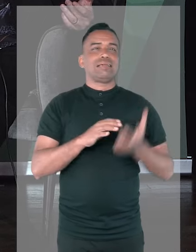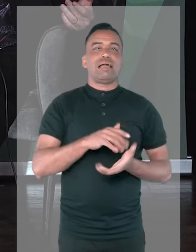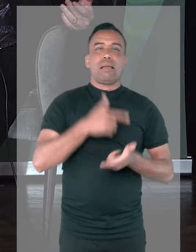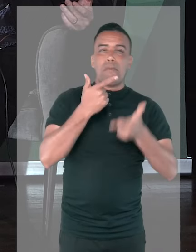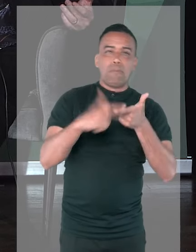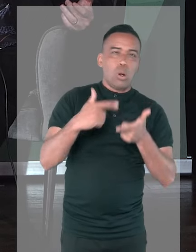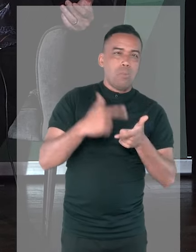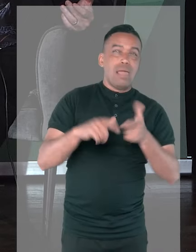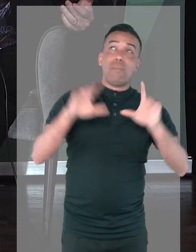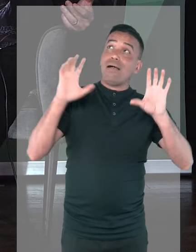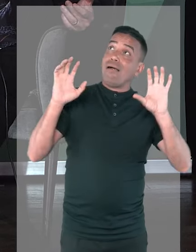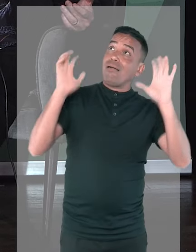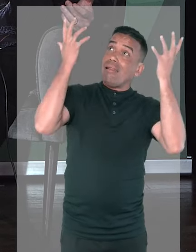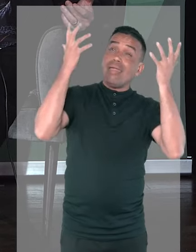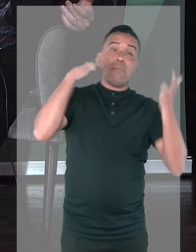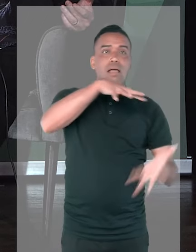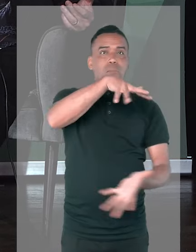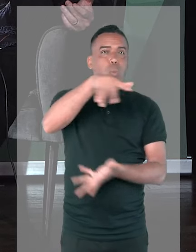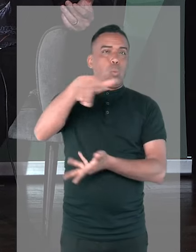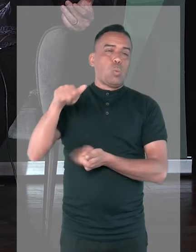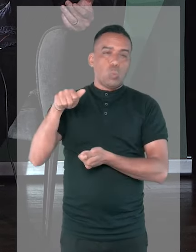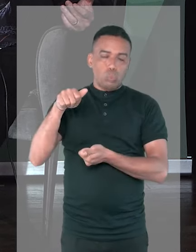tudo mais,